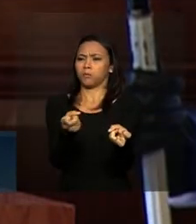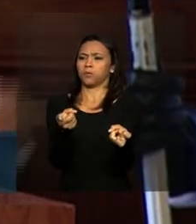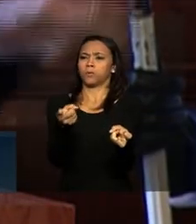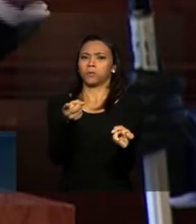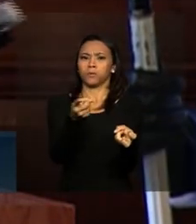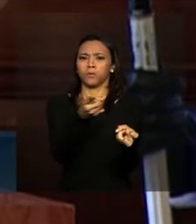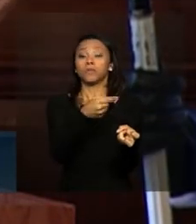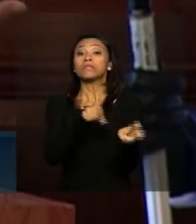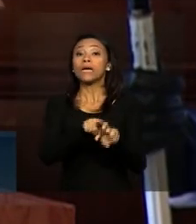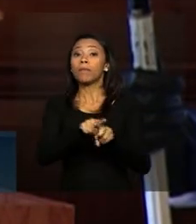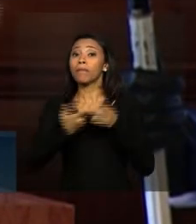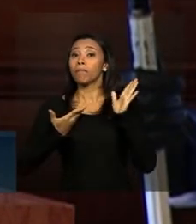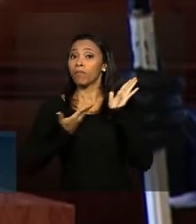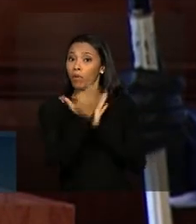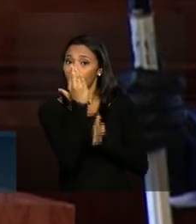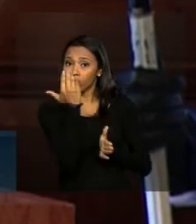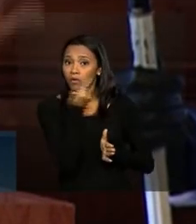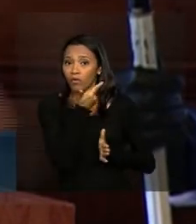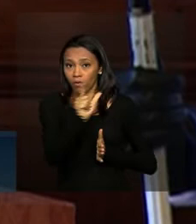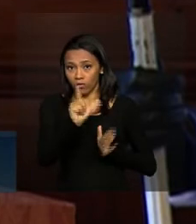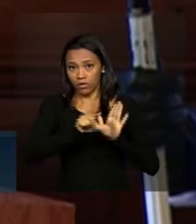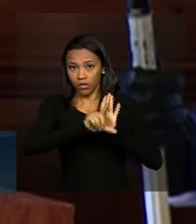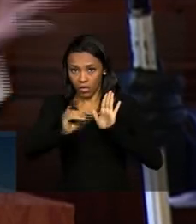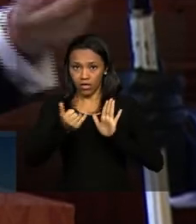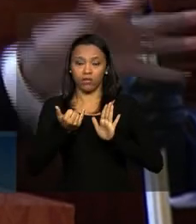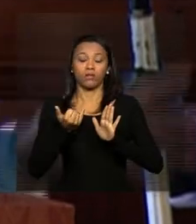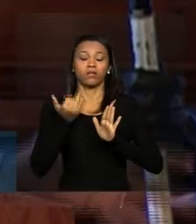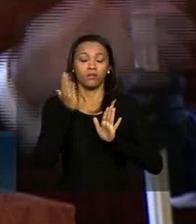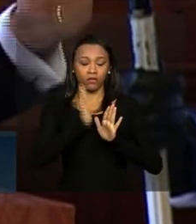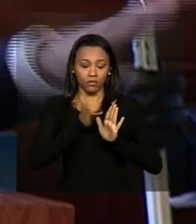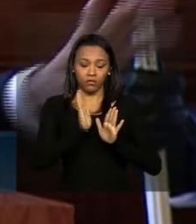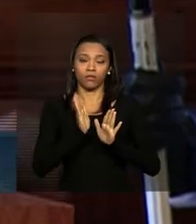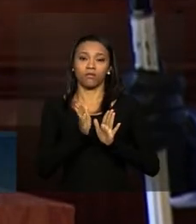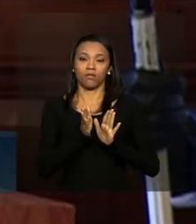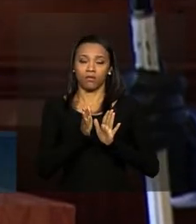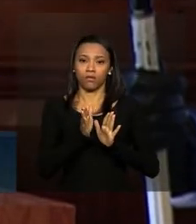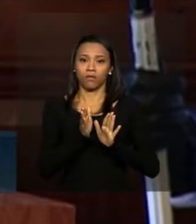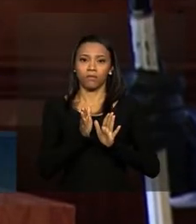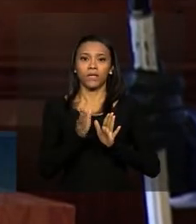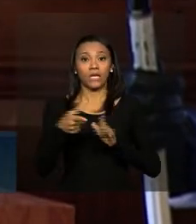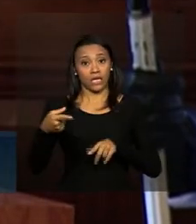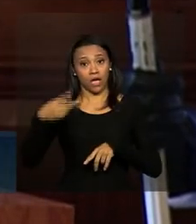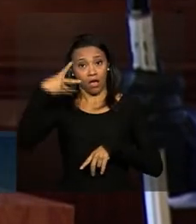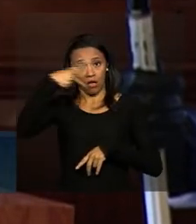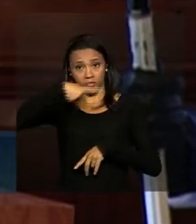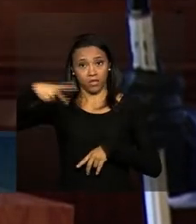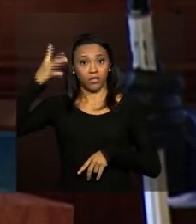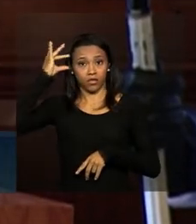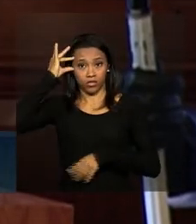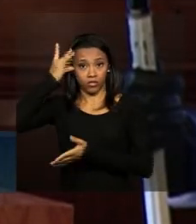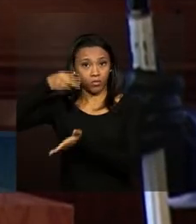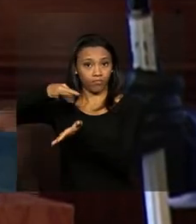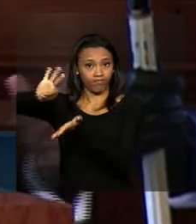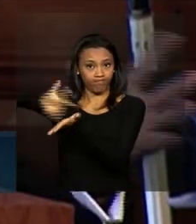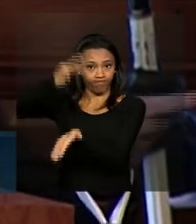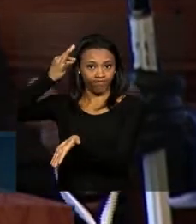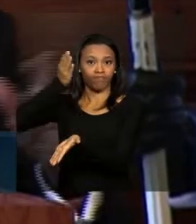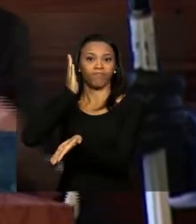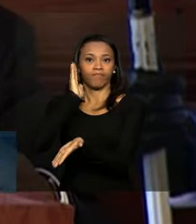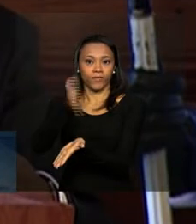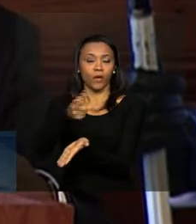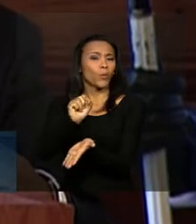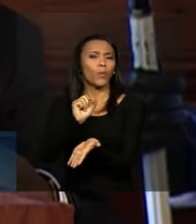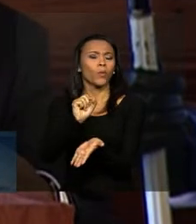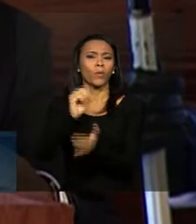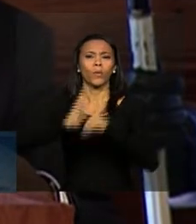promulgar, além de outros que editou no passado, mas acabou de aprovar, e a presidenta sancionou, esta lei